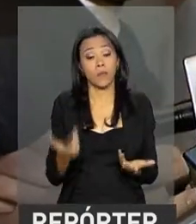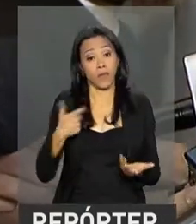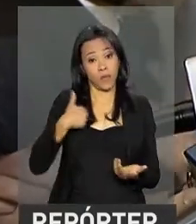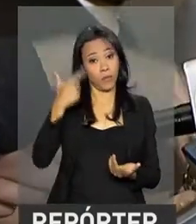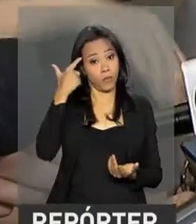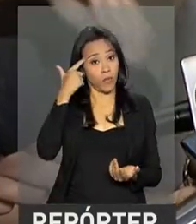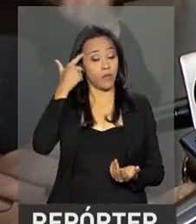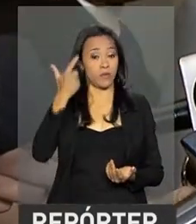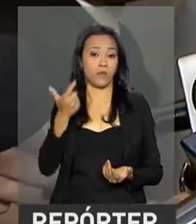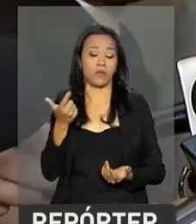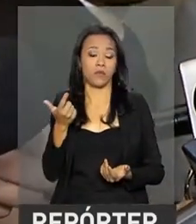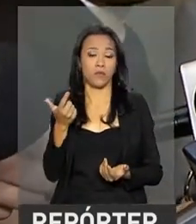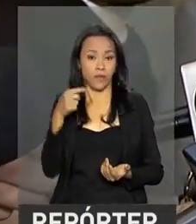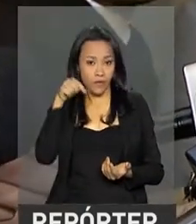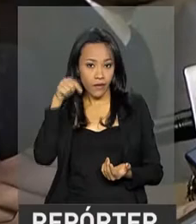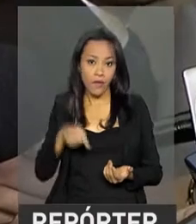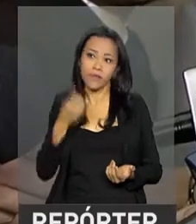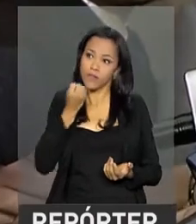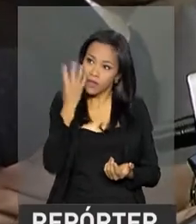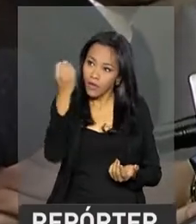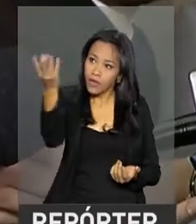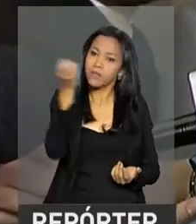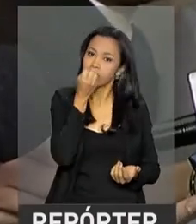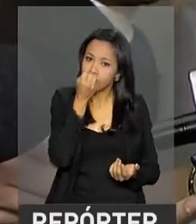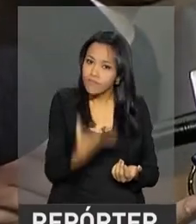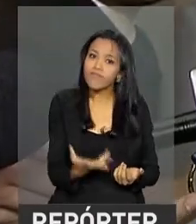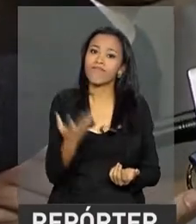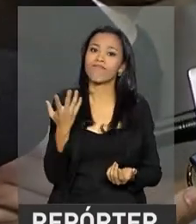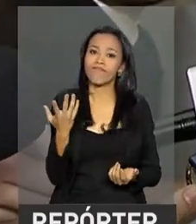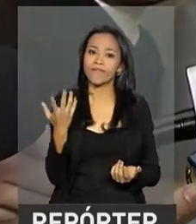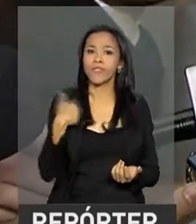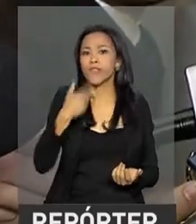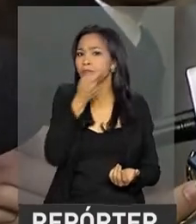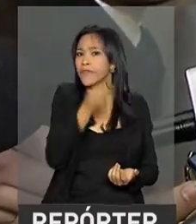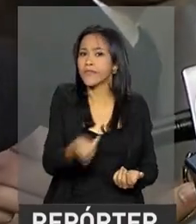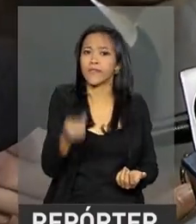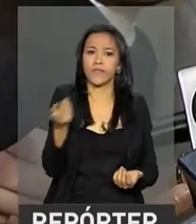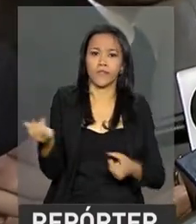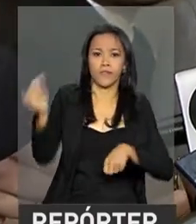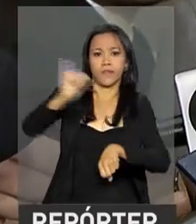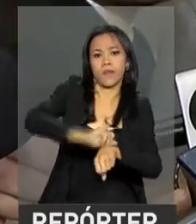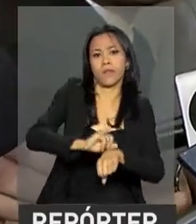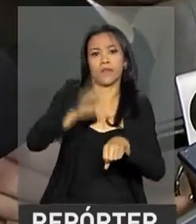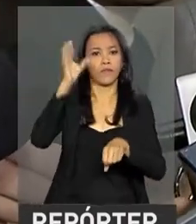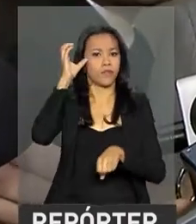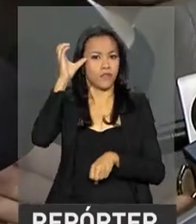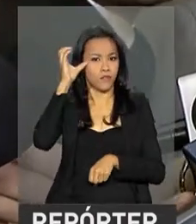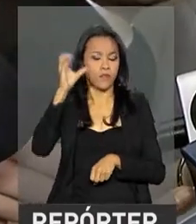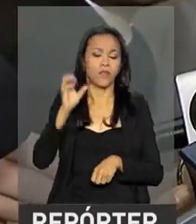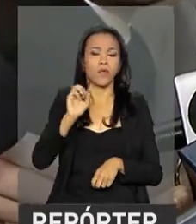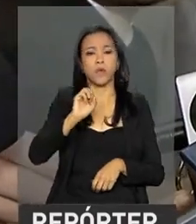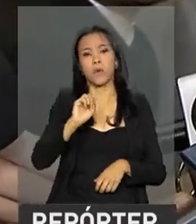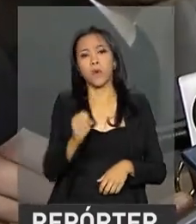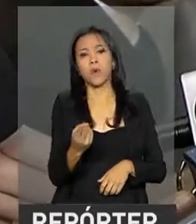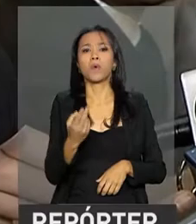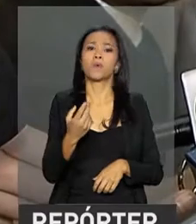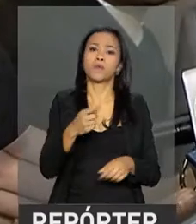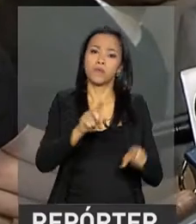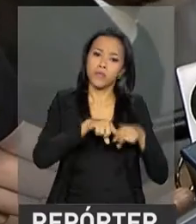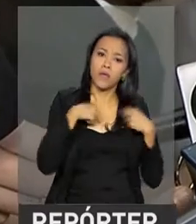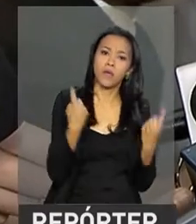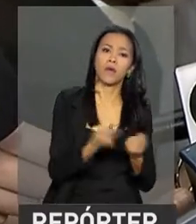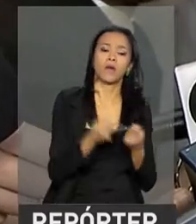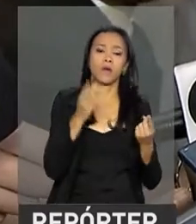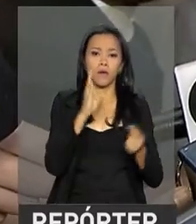que esta viagem foi bem sucedida, seja na visita de Estado a Pequim, seja na reunião do BRICS.